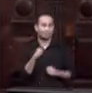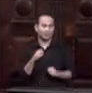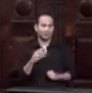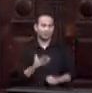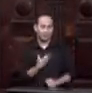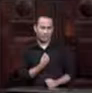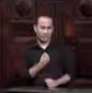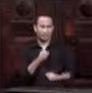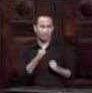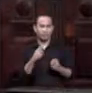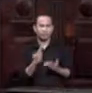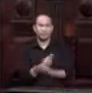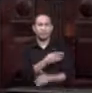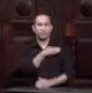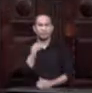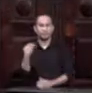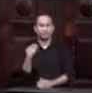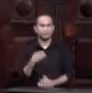acabarão morrendo.